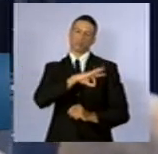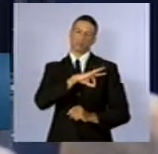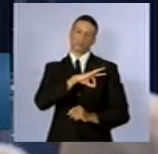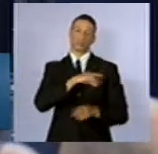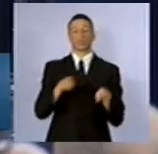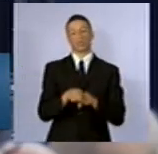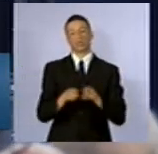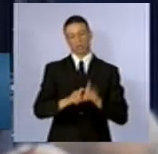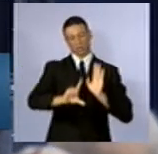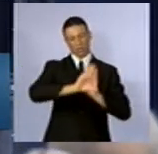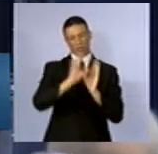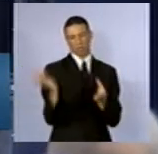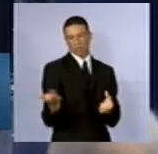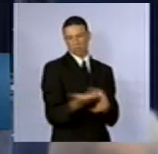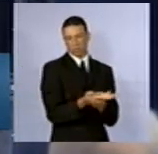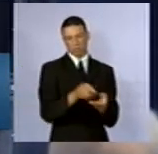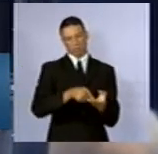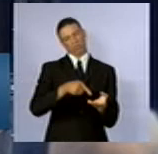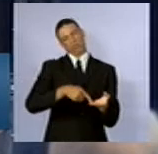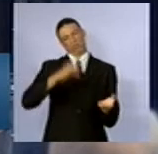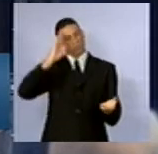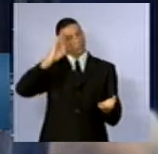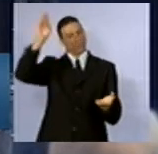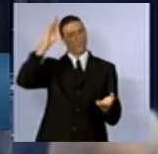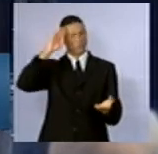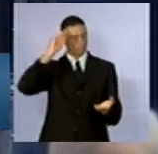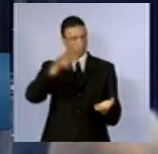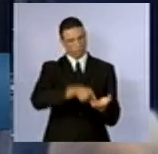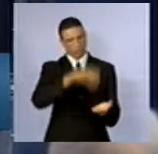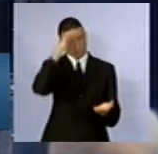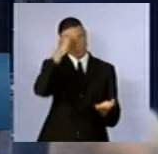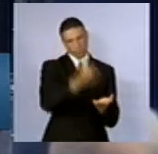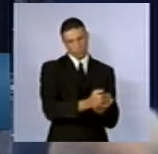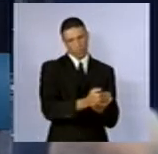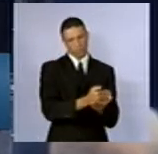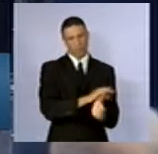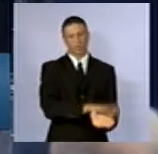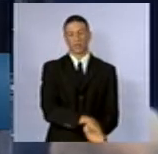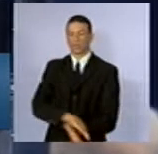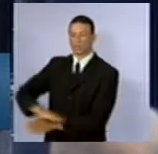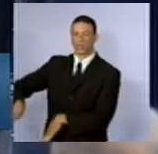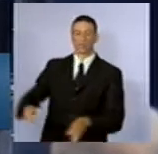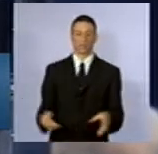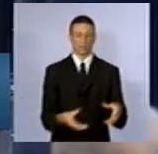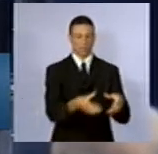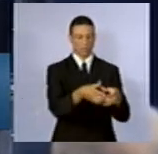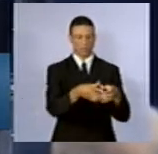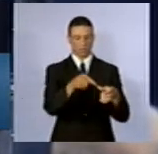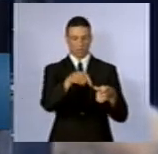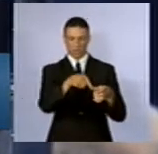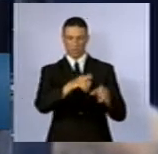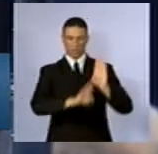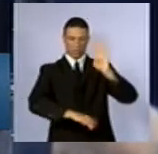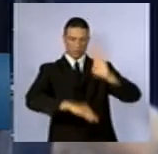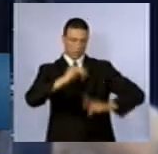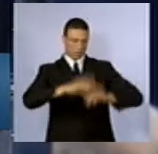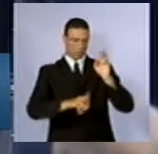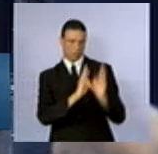trâmite legal necessário. Além disso, existem também, por parte dos nossos agentes de manutenção,